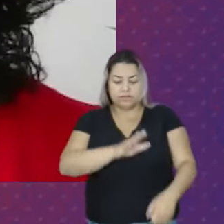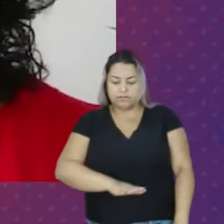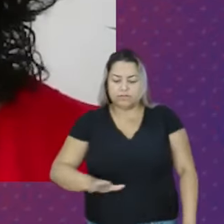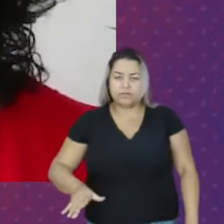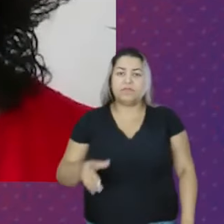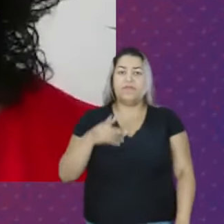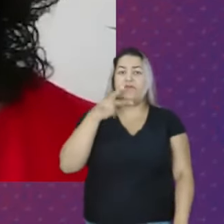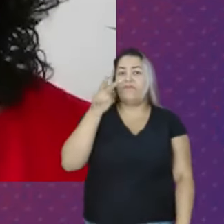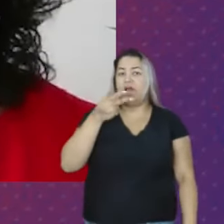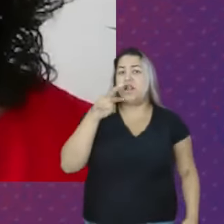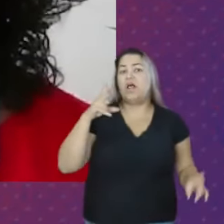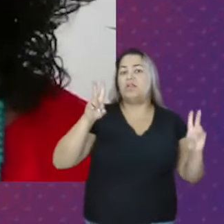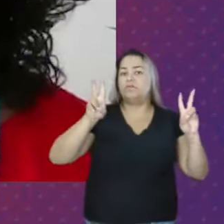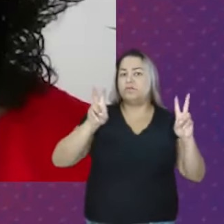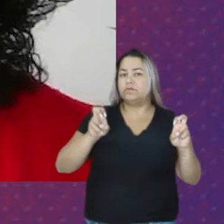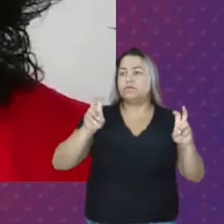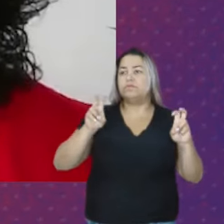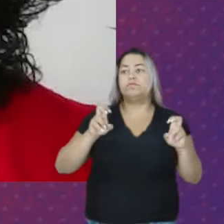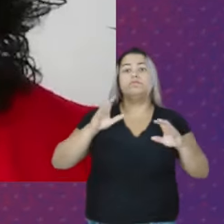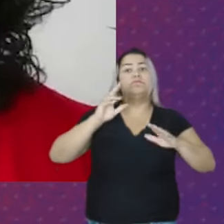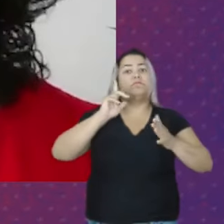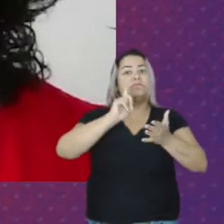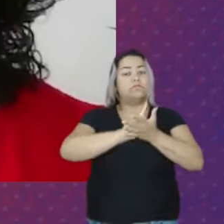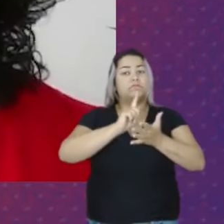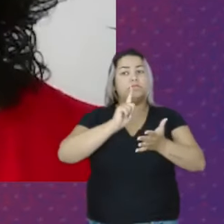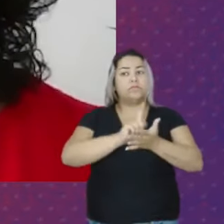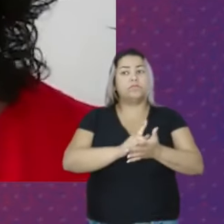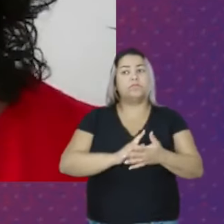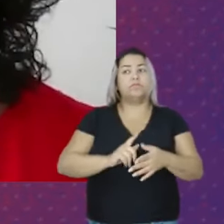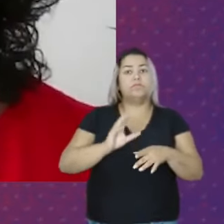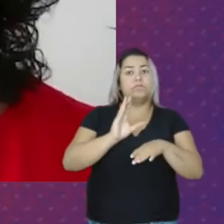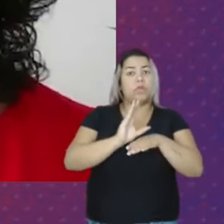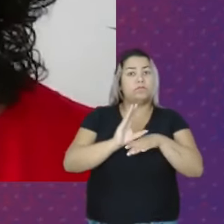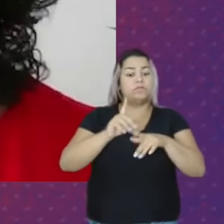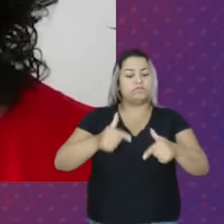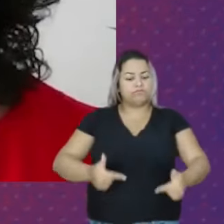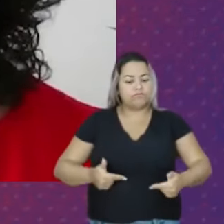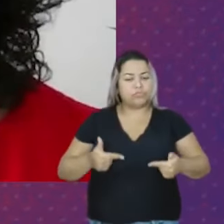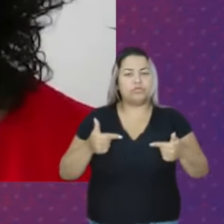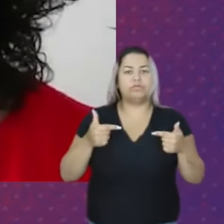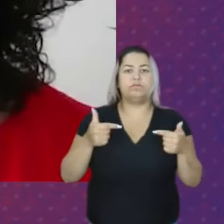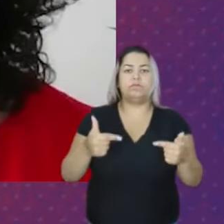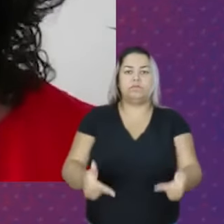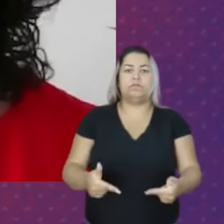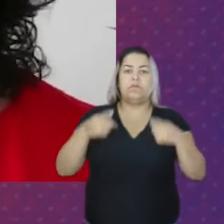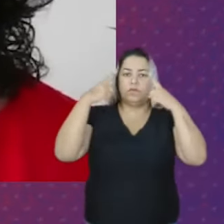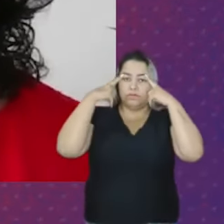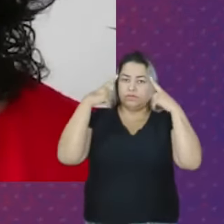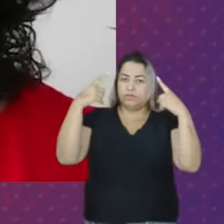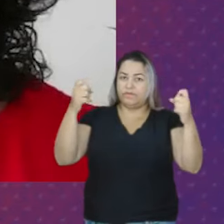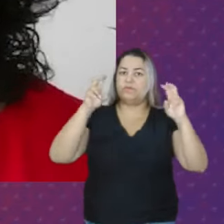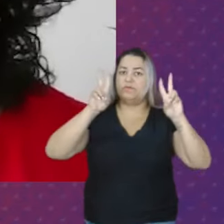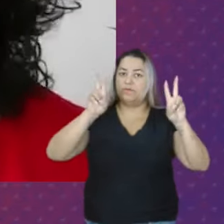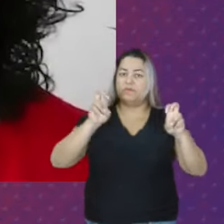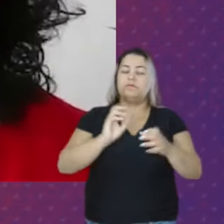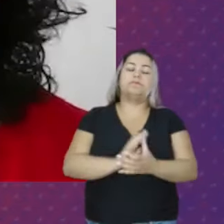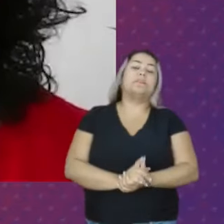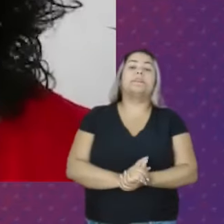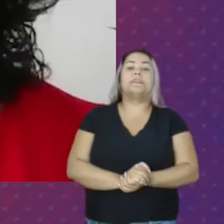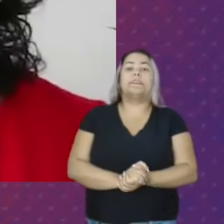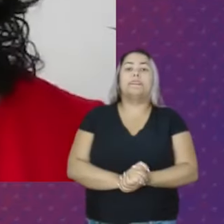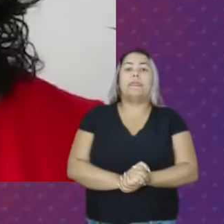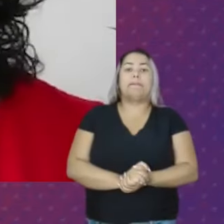começamos a falar sobre o papel do Conselho Tutelar no enfrentamento desse tipo de violência.